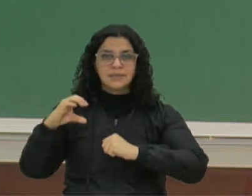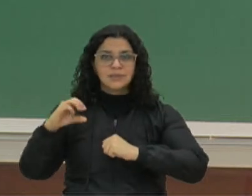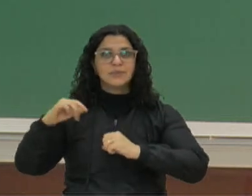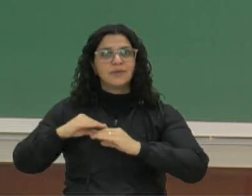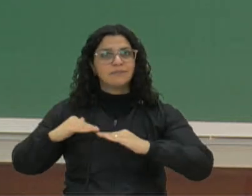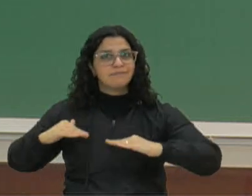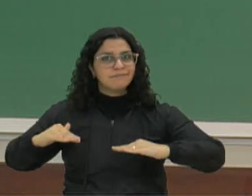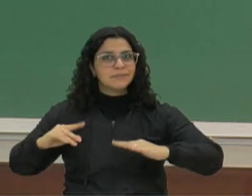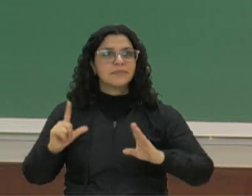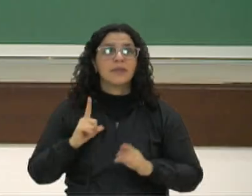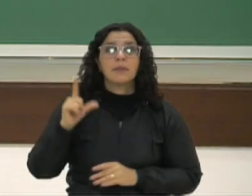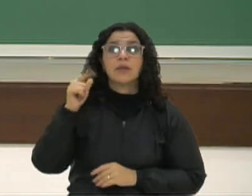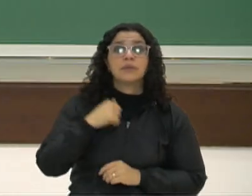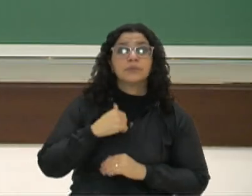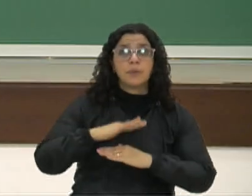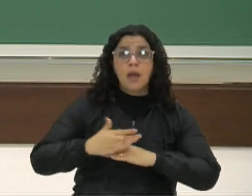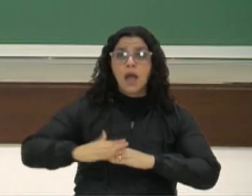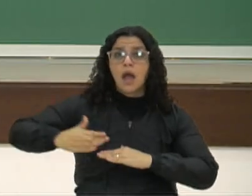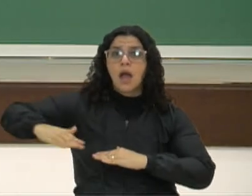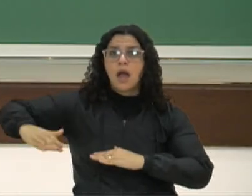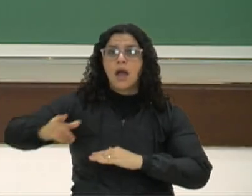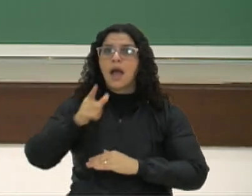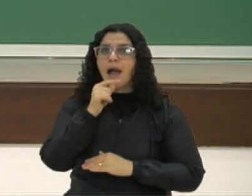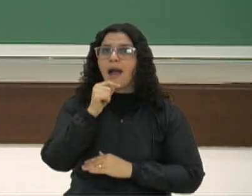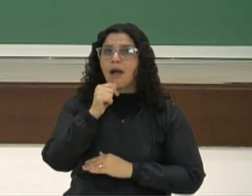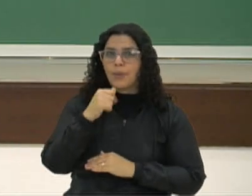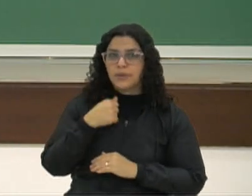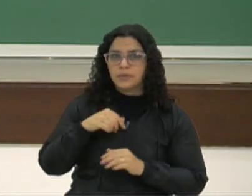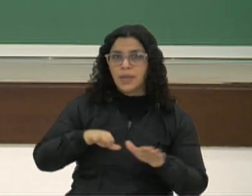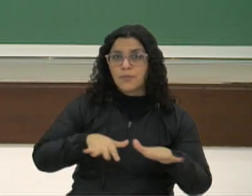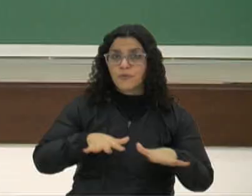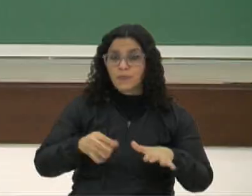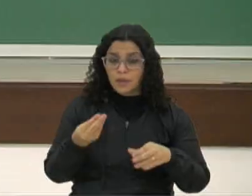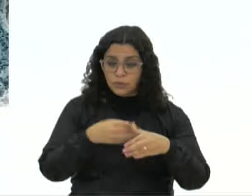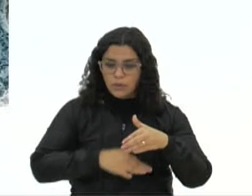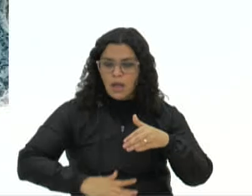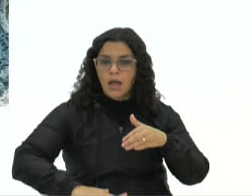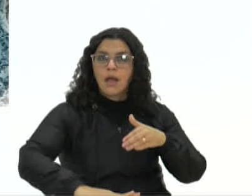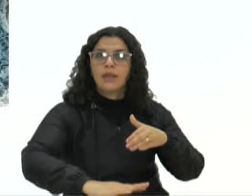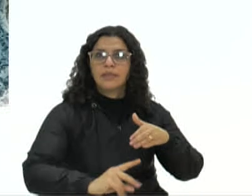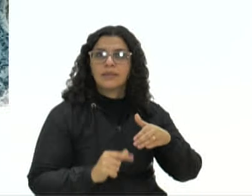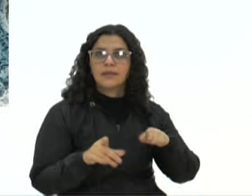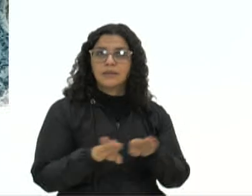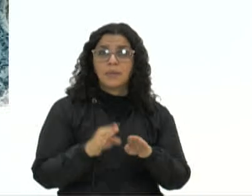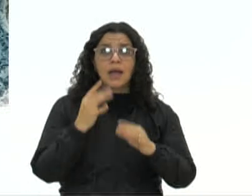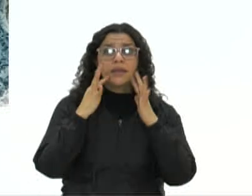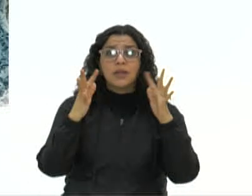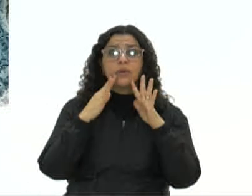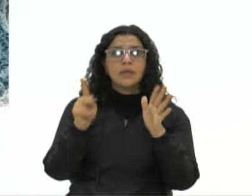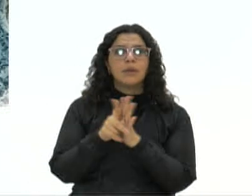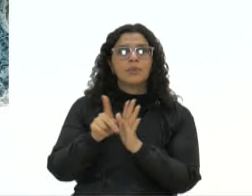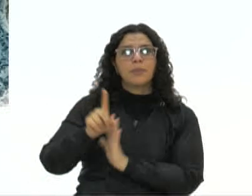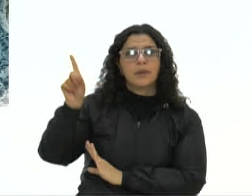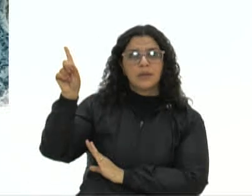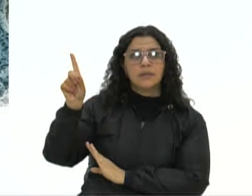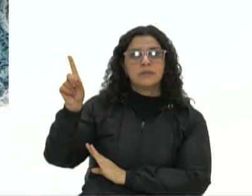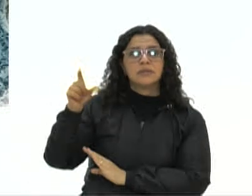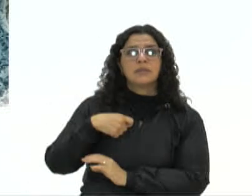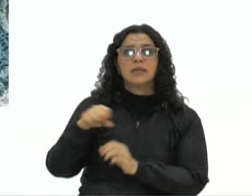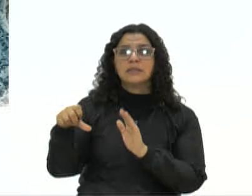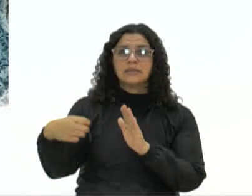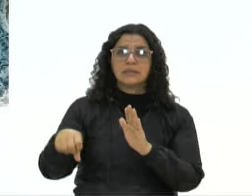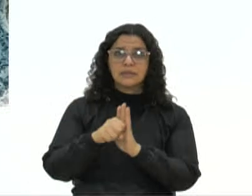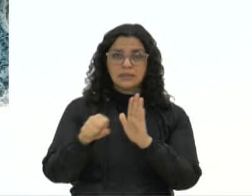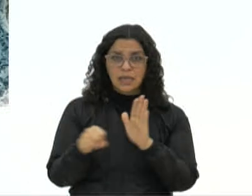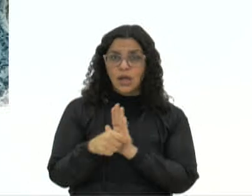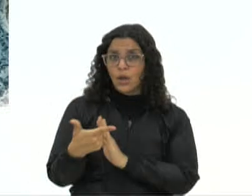Vimos também a importância do relevo oceânico nessa movimentação das placas, né? Falamos sobre a teoria do Wegener, que foi criada aí no século XX,